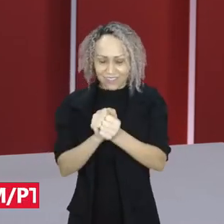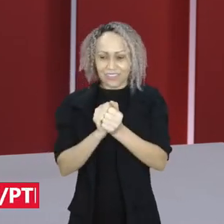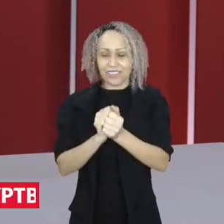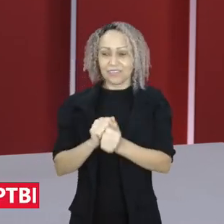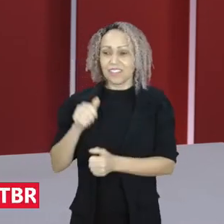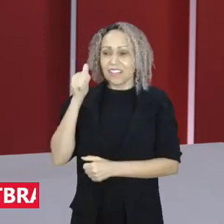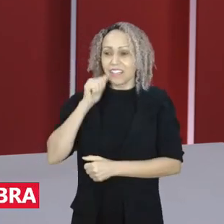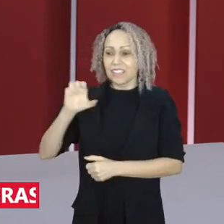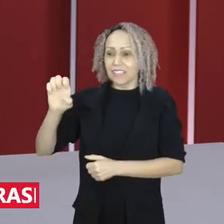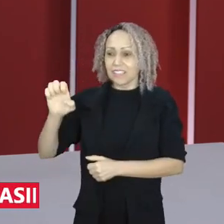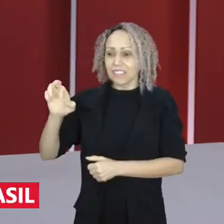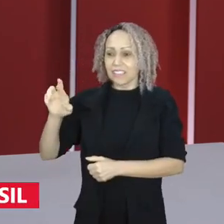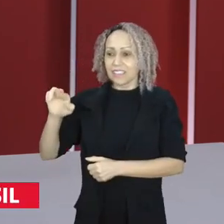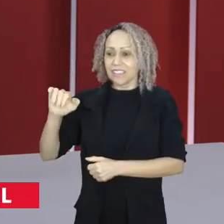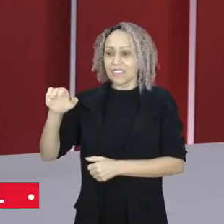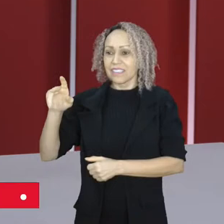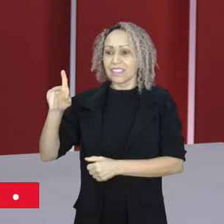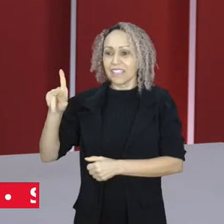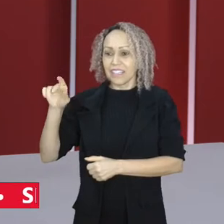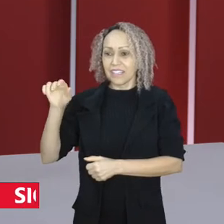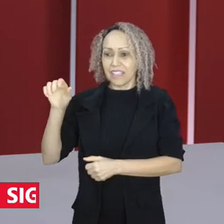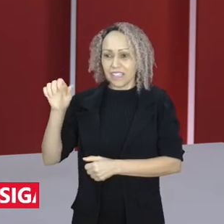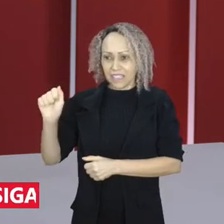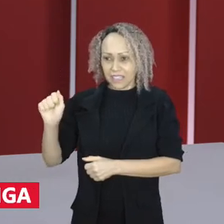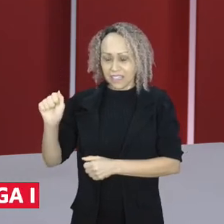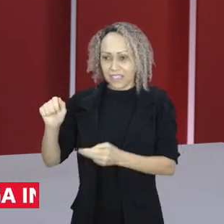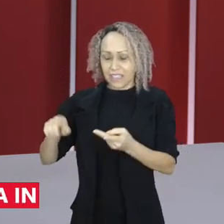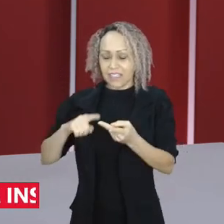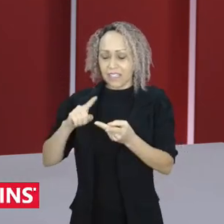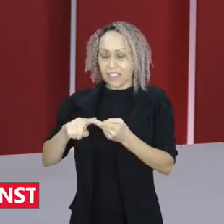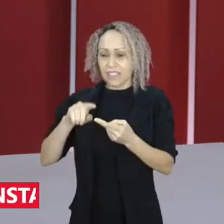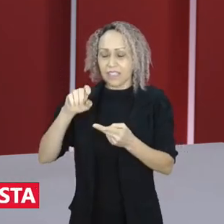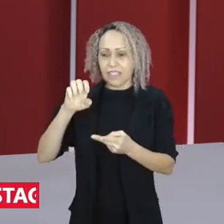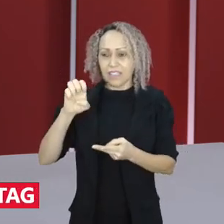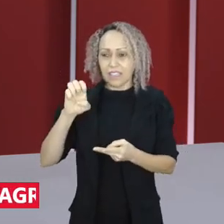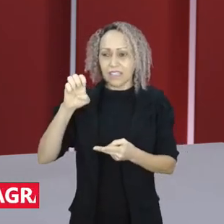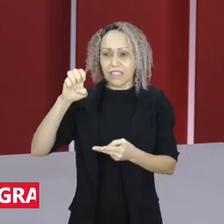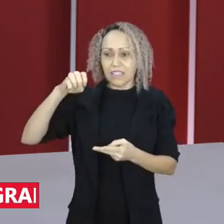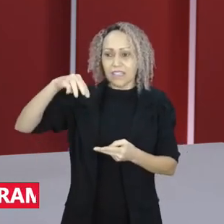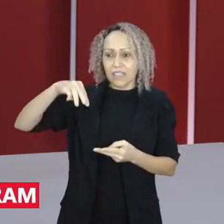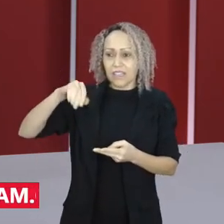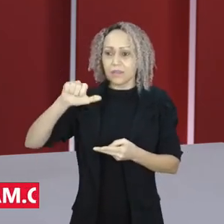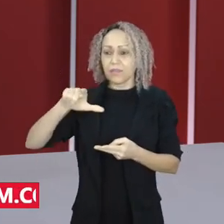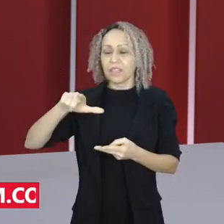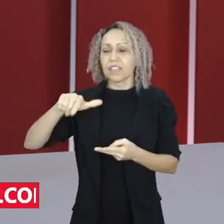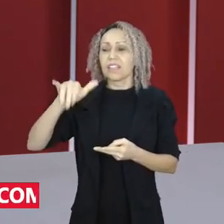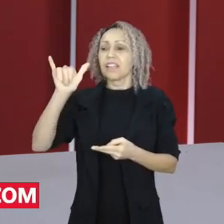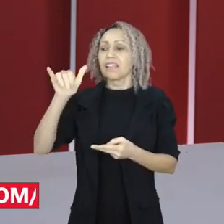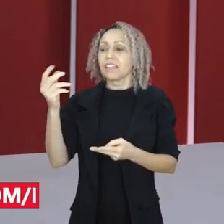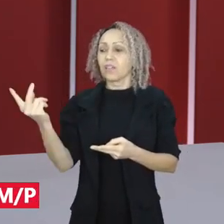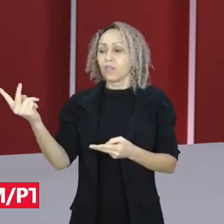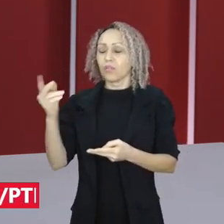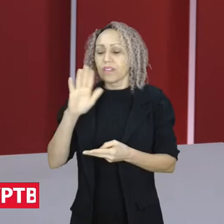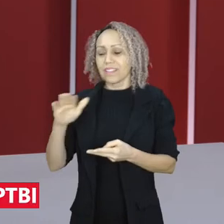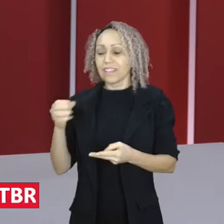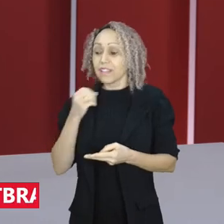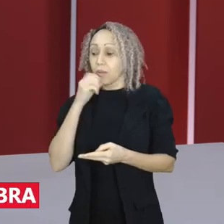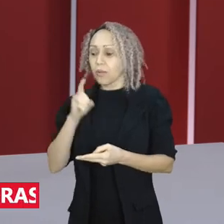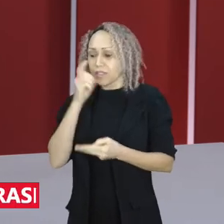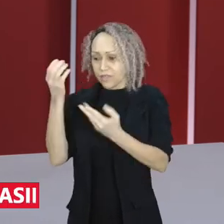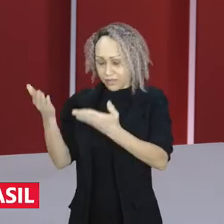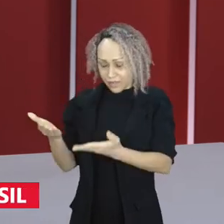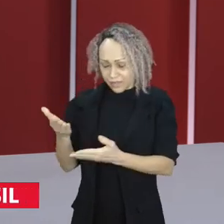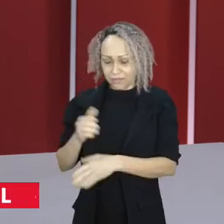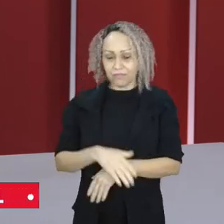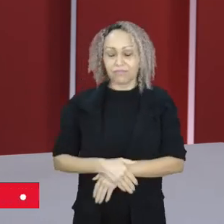Emily duas crianças ó Érica e Emily são duas crianças eu não sei Bom dia para vocês nicácia Canuto também